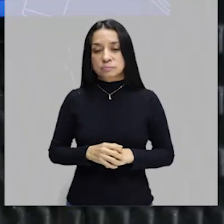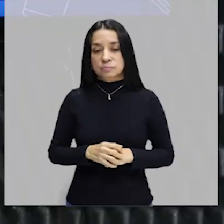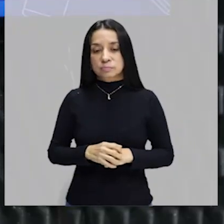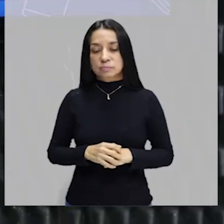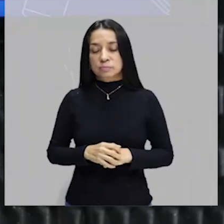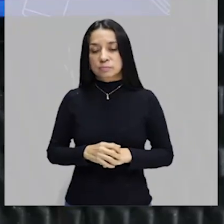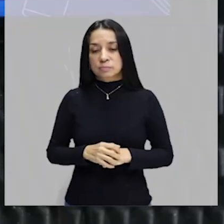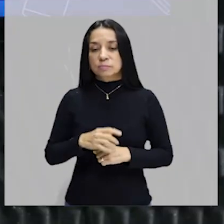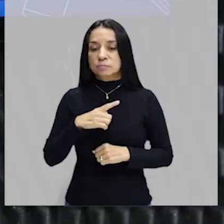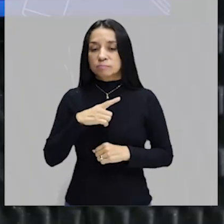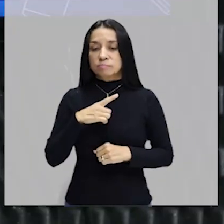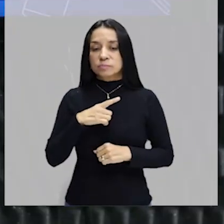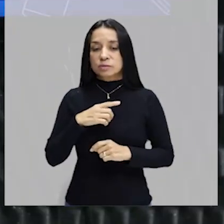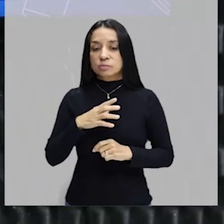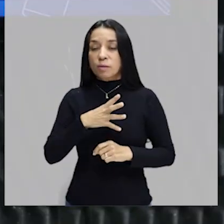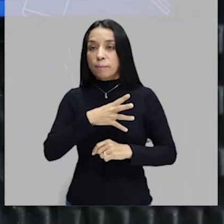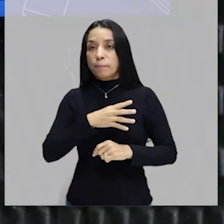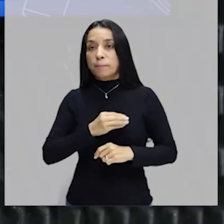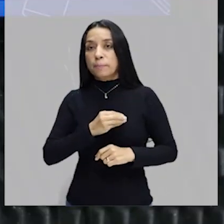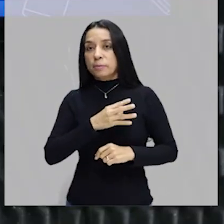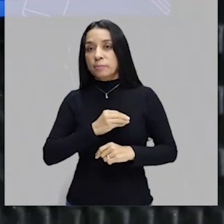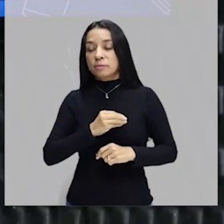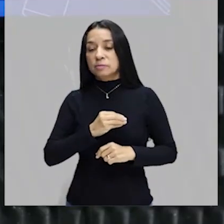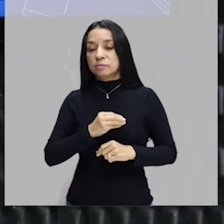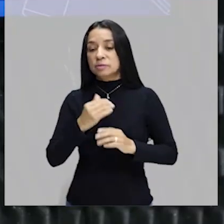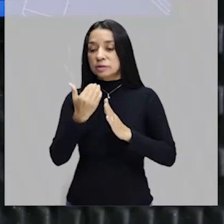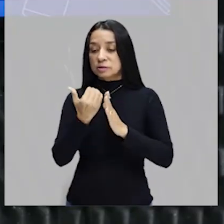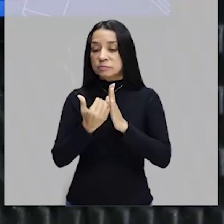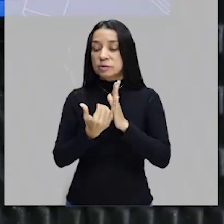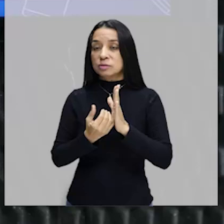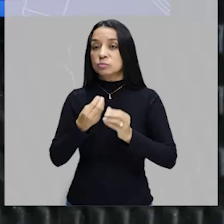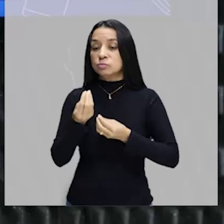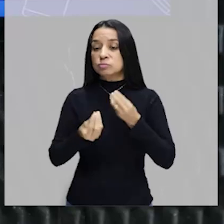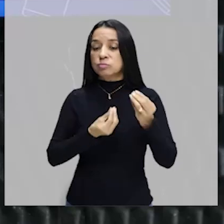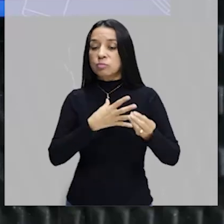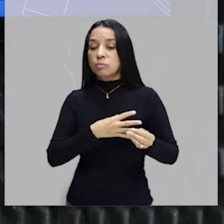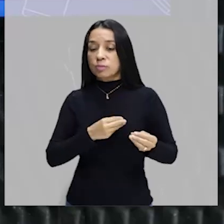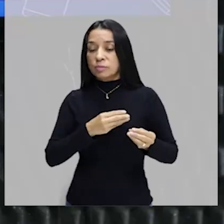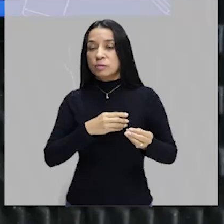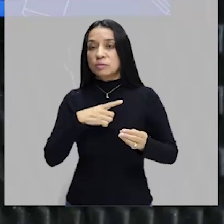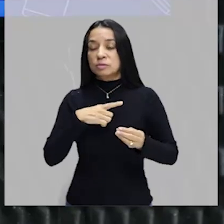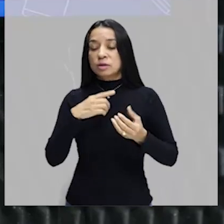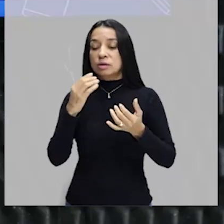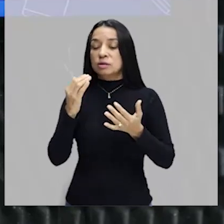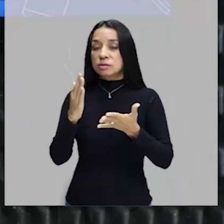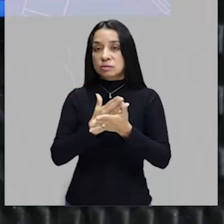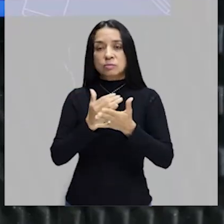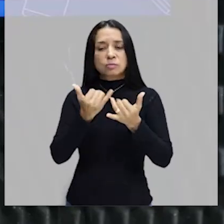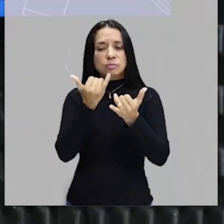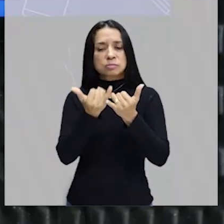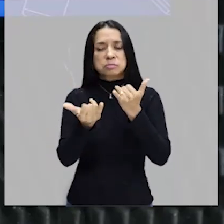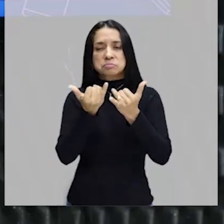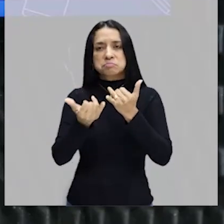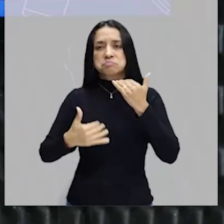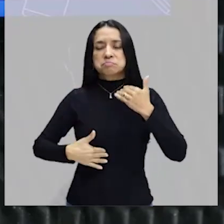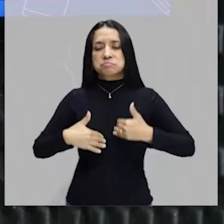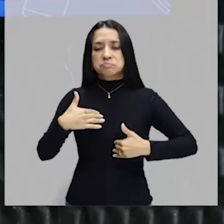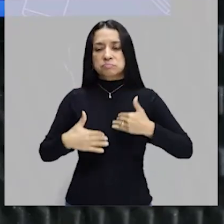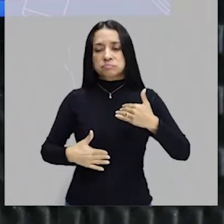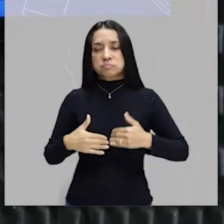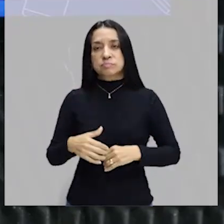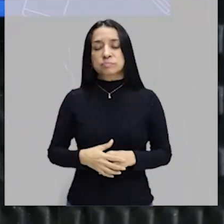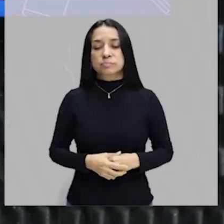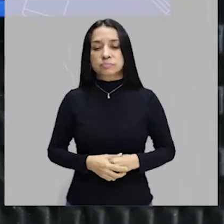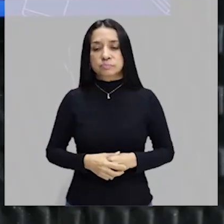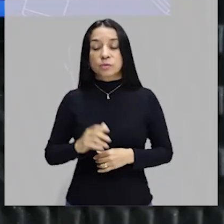eles possuem a glândula mamária, são classificados como mamíferos, então tem algumas semelhanças anatômicas, né?